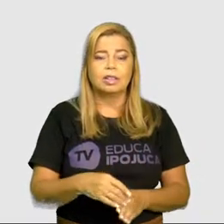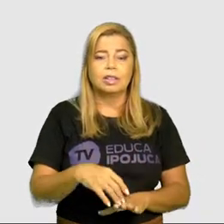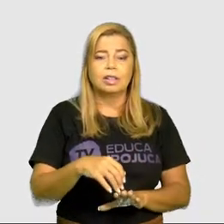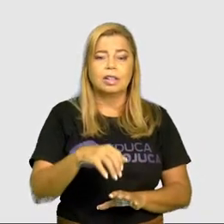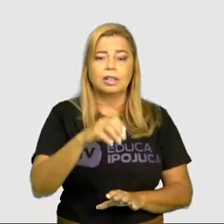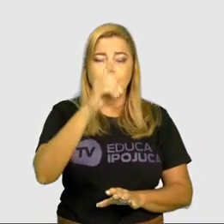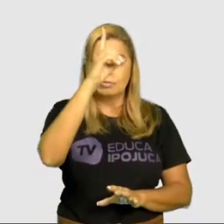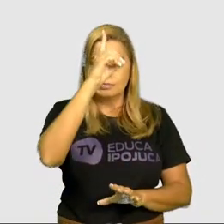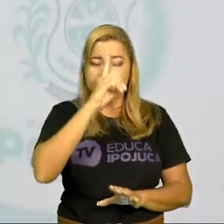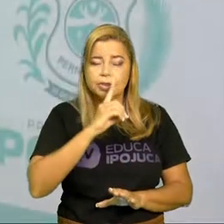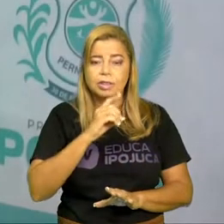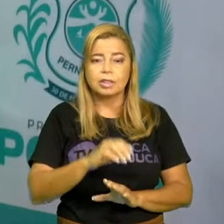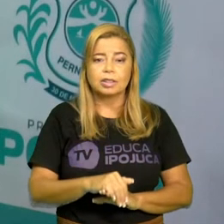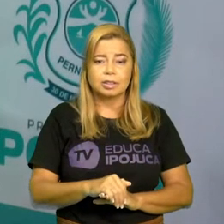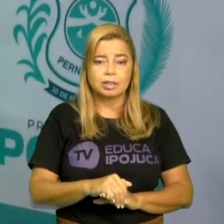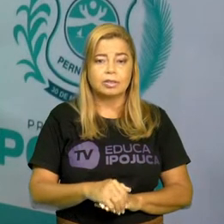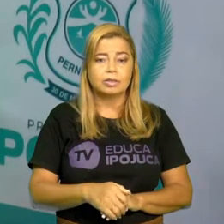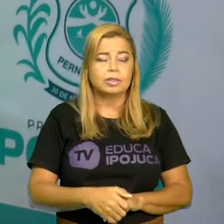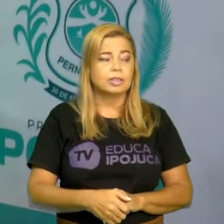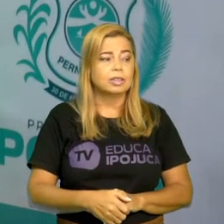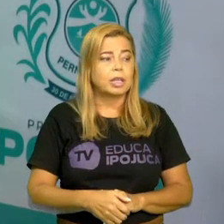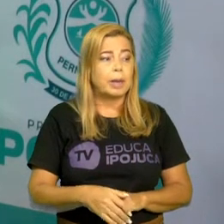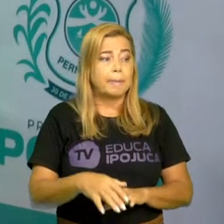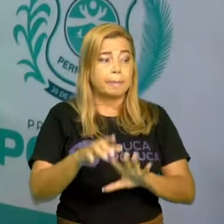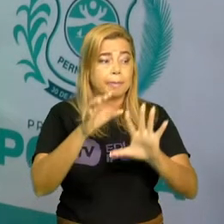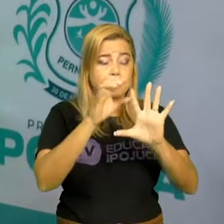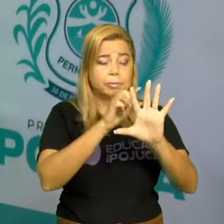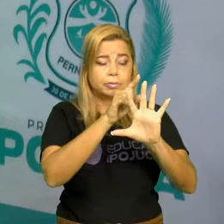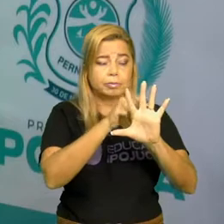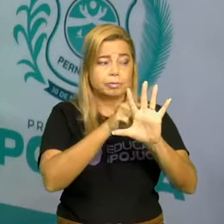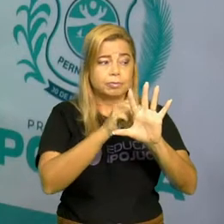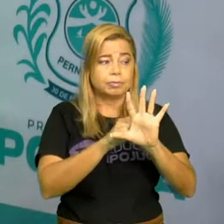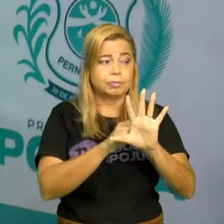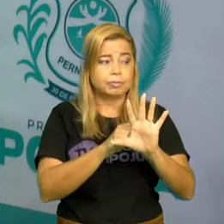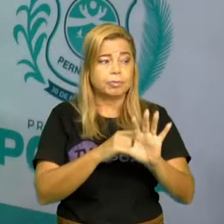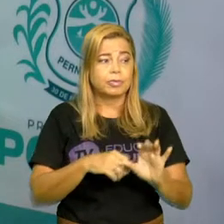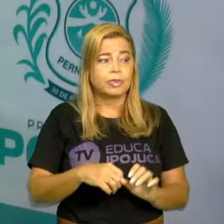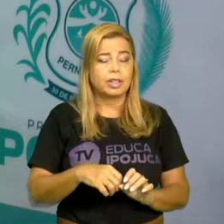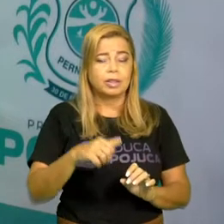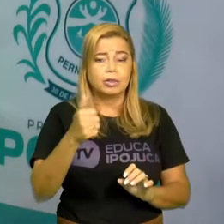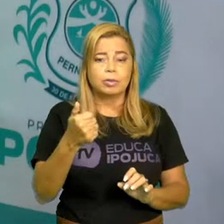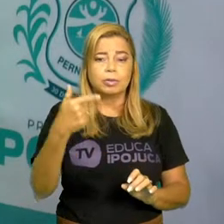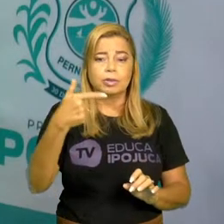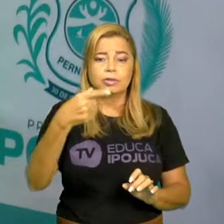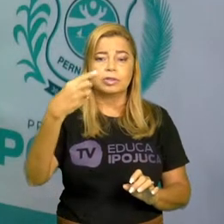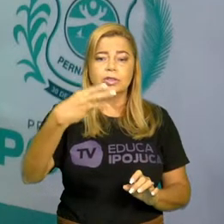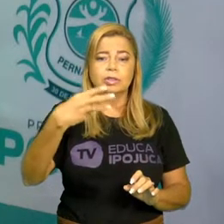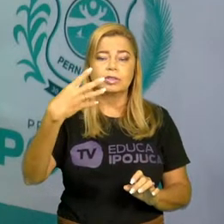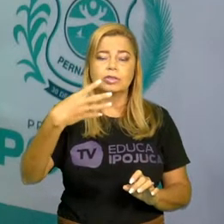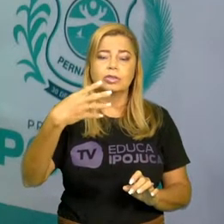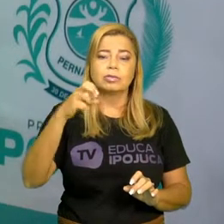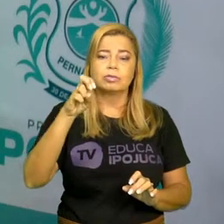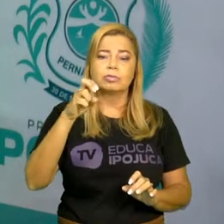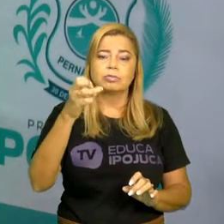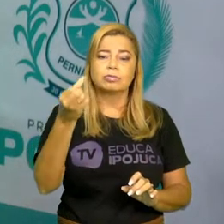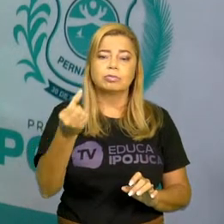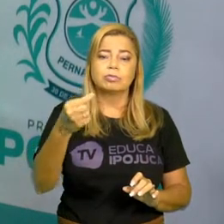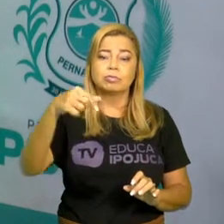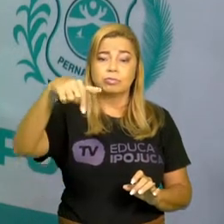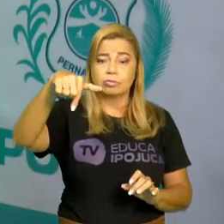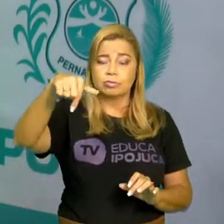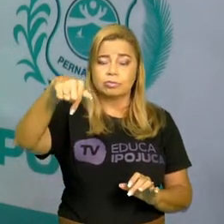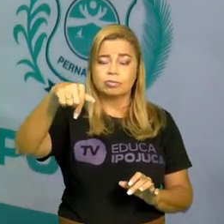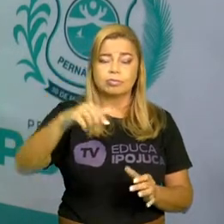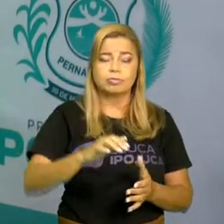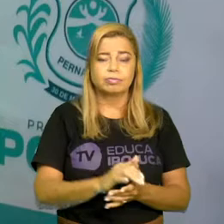bolinha amarelinha vale 100. Então nós temos uma bolinha, duas, três, quatro, cinco, seis,